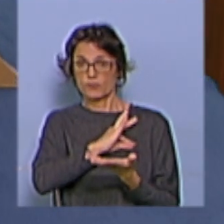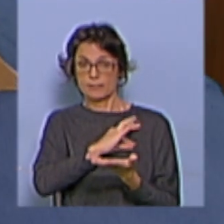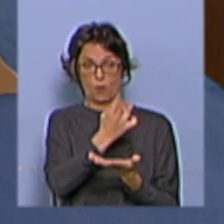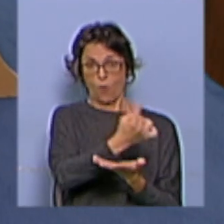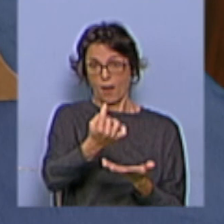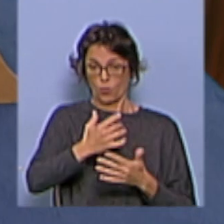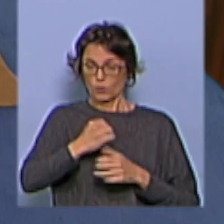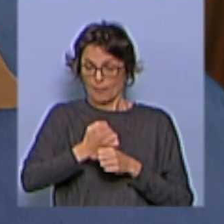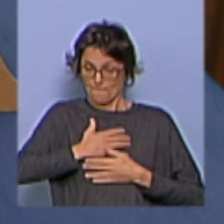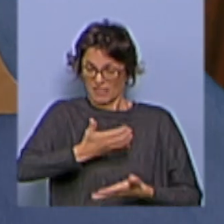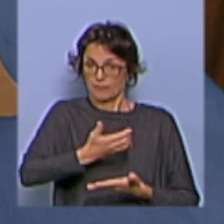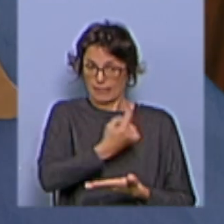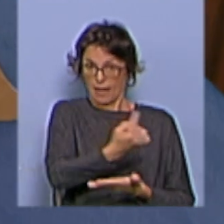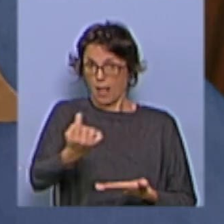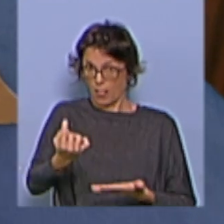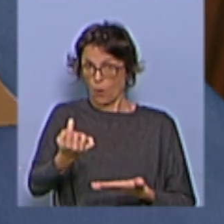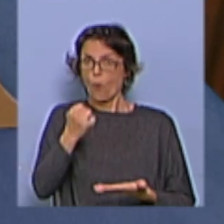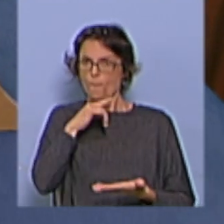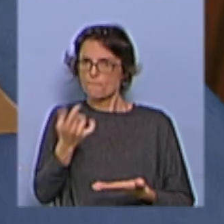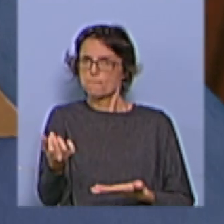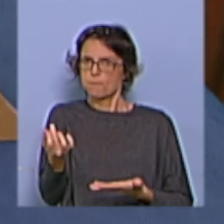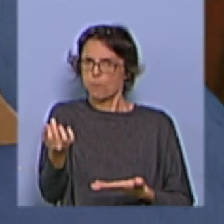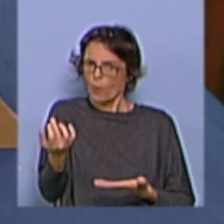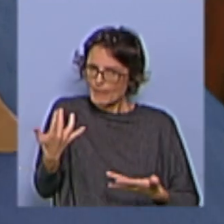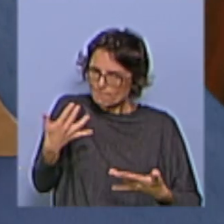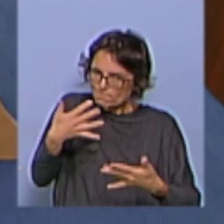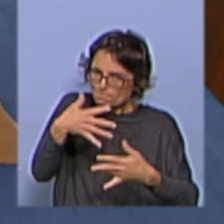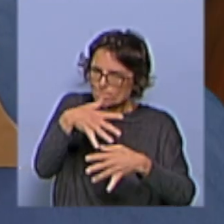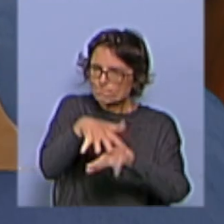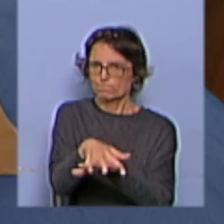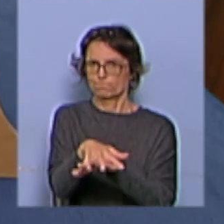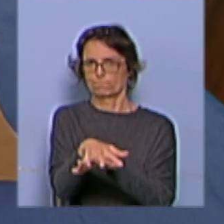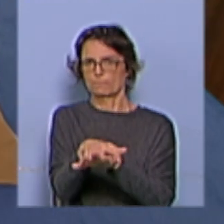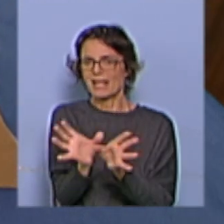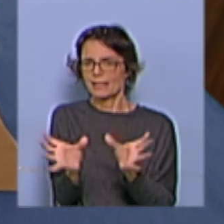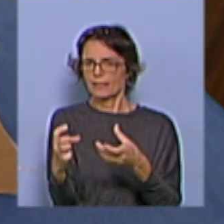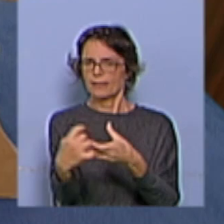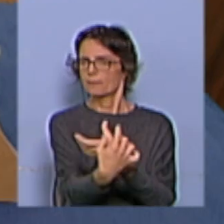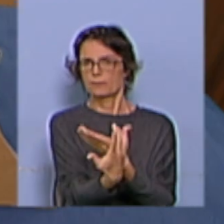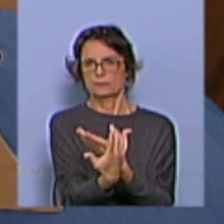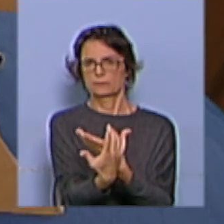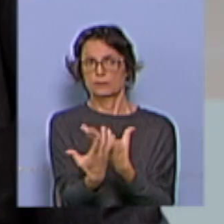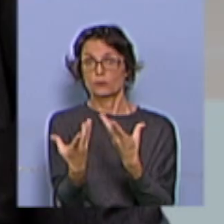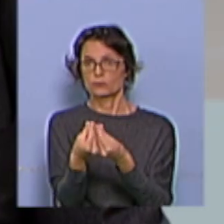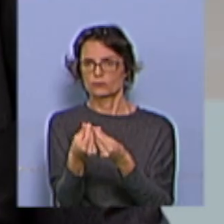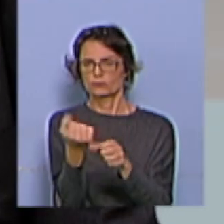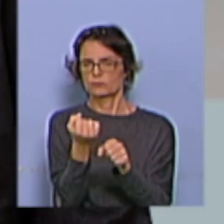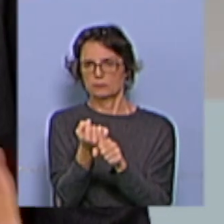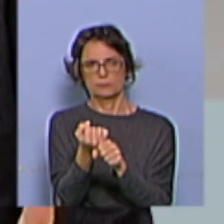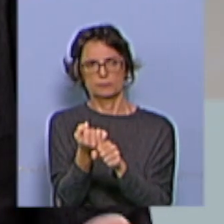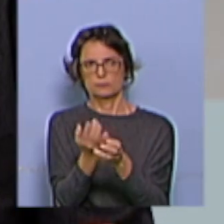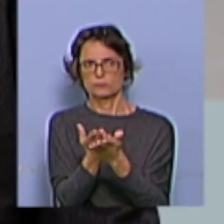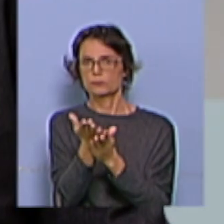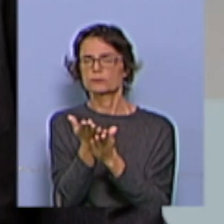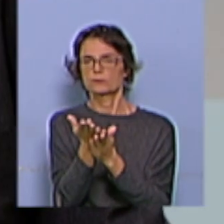a multidisciplinaridade ao nível das diferentes equipas, que devem incluir aqui neste caso, no fundo, a assistência espiritual, para que